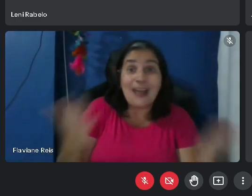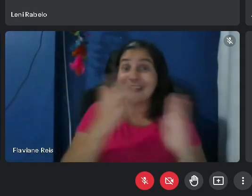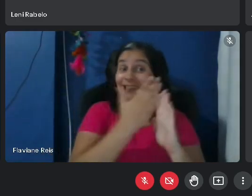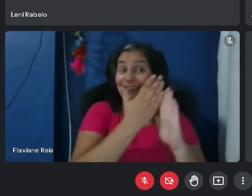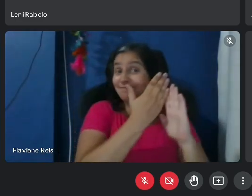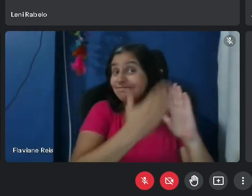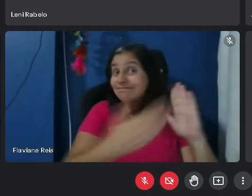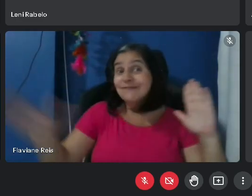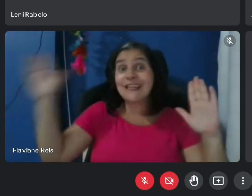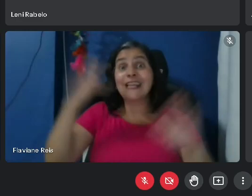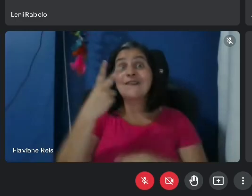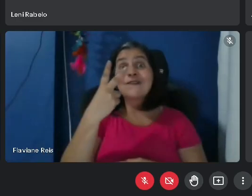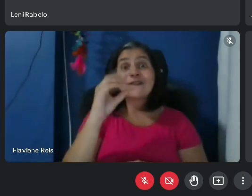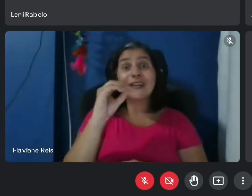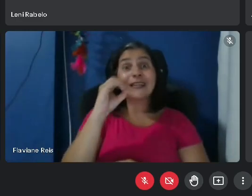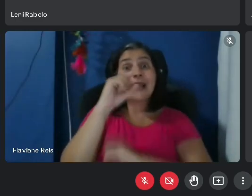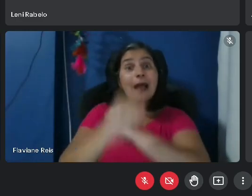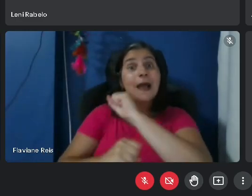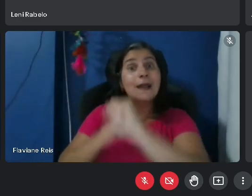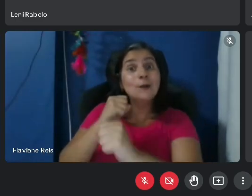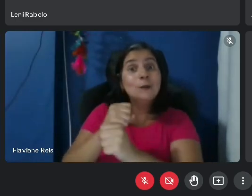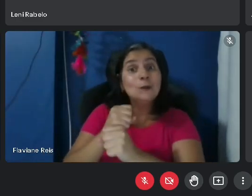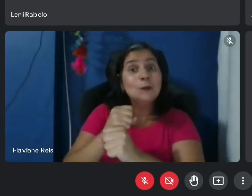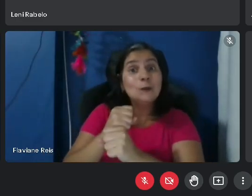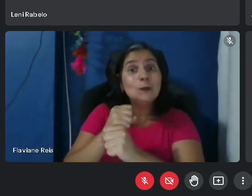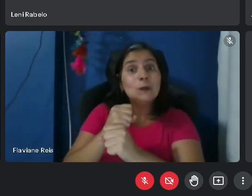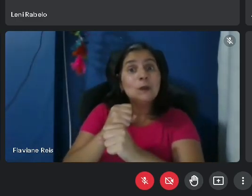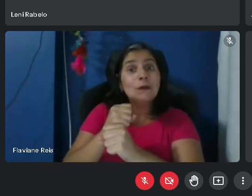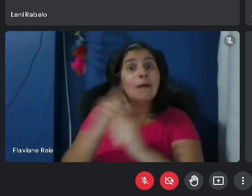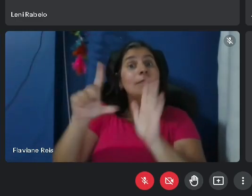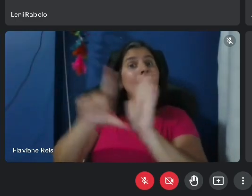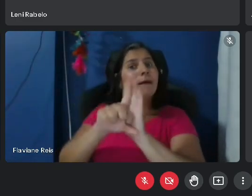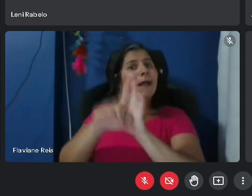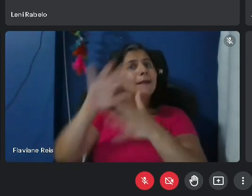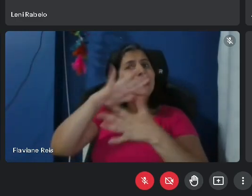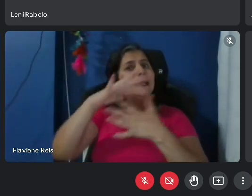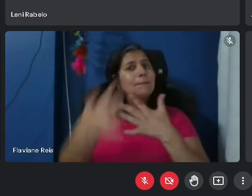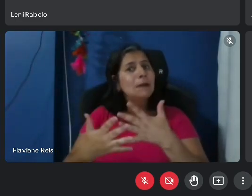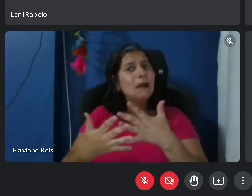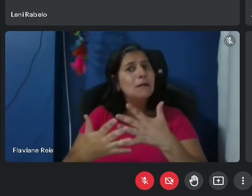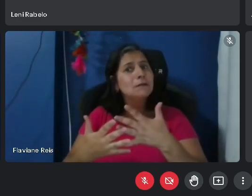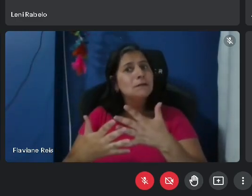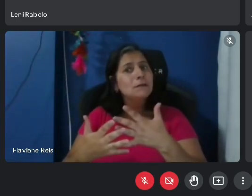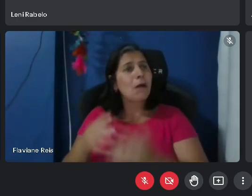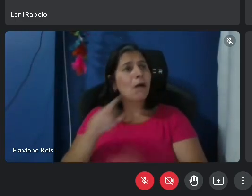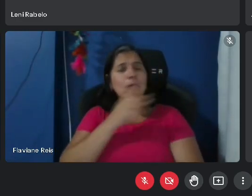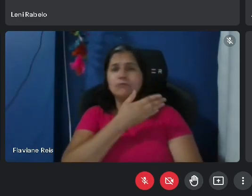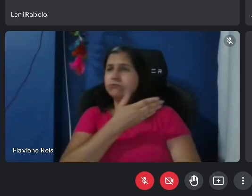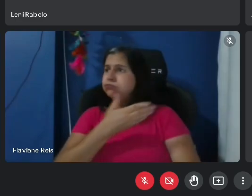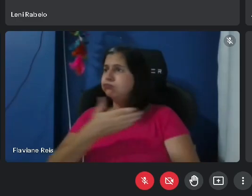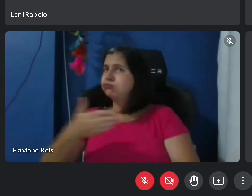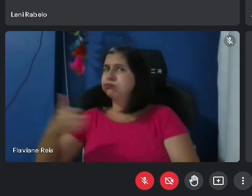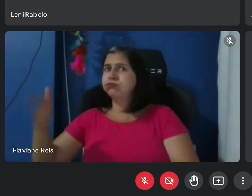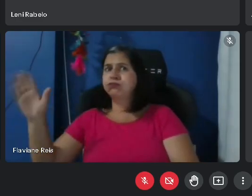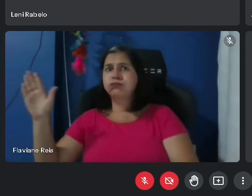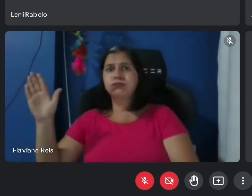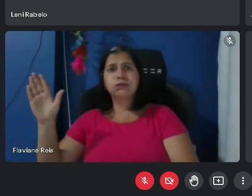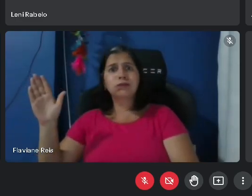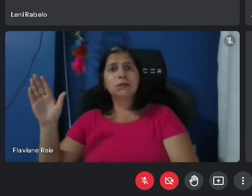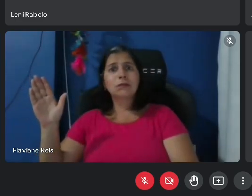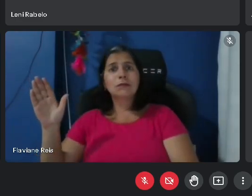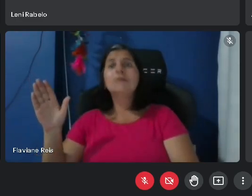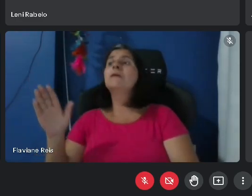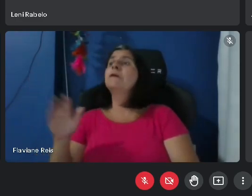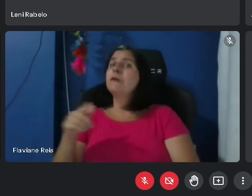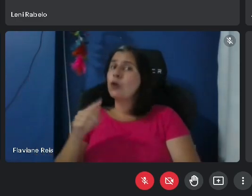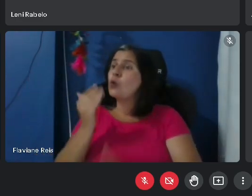uma coisa que se para no tempo. E tem já 20 anos que tem a lei da Libras, e